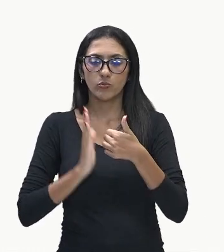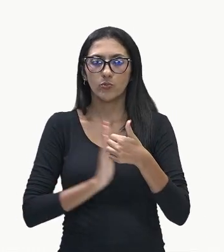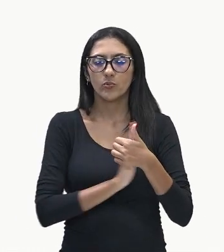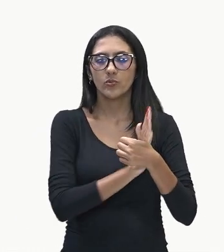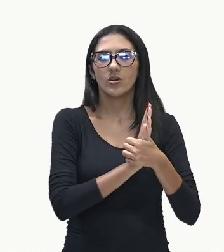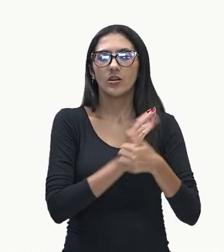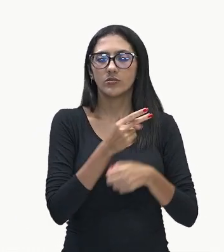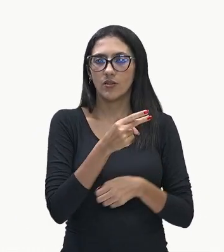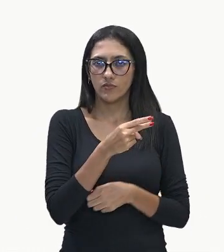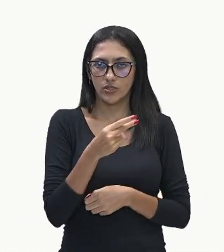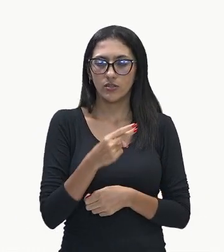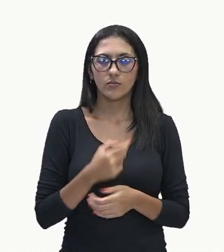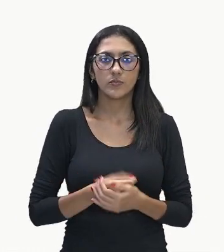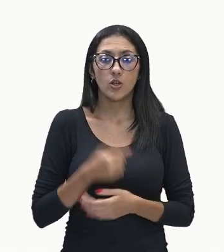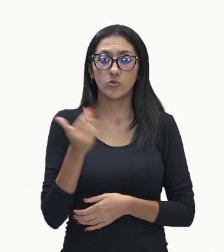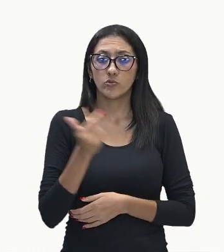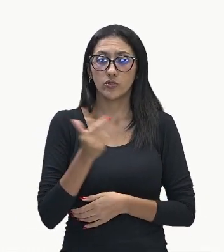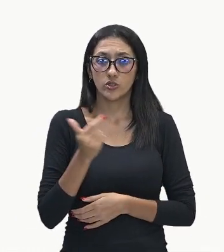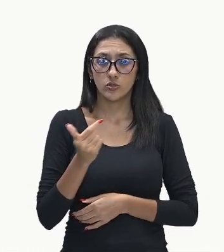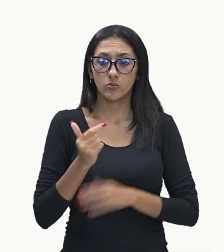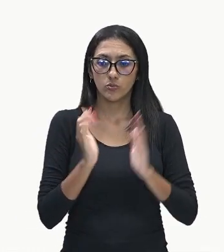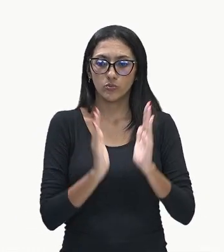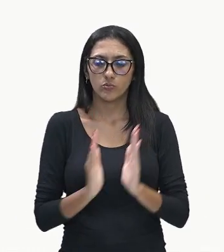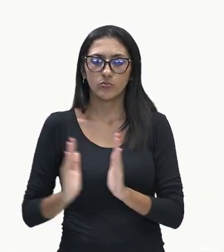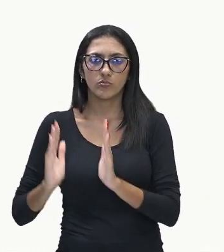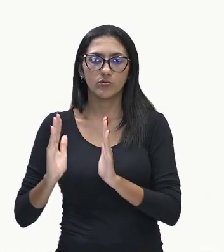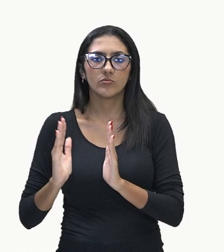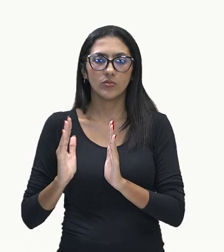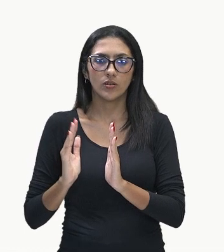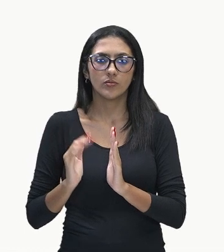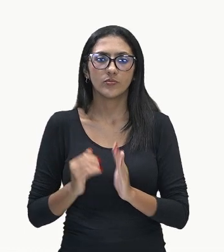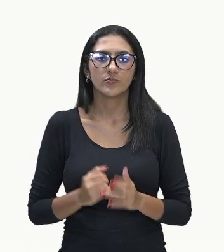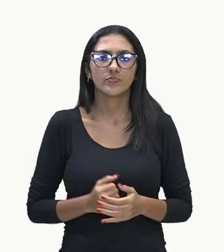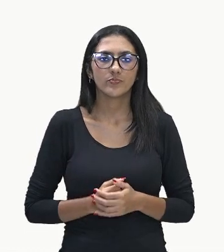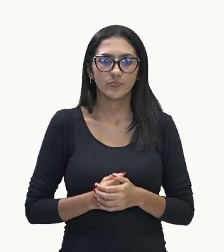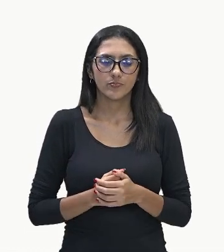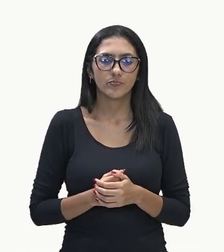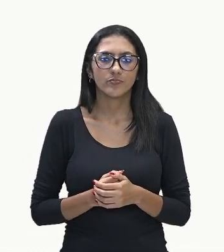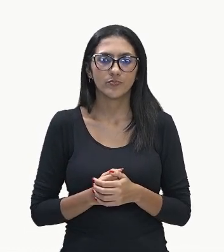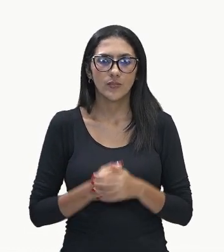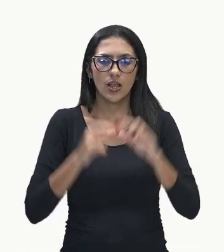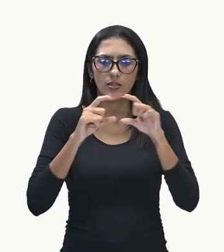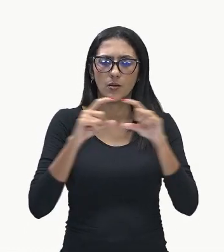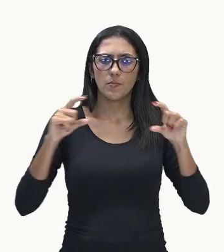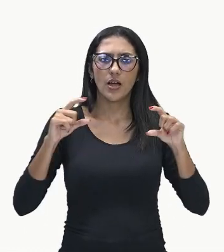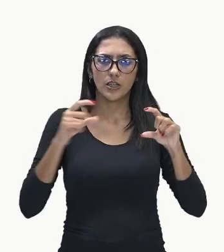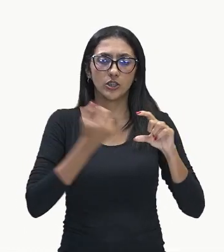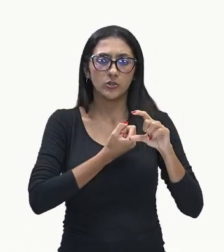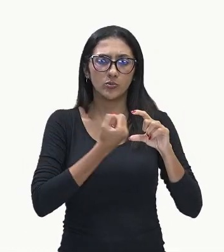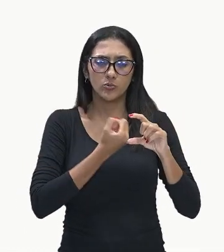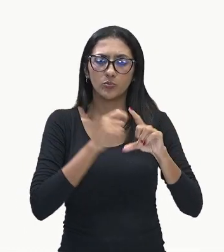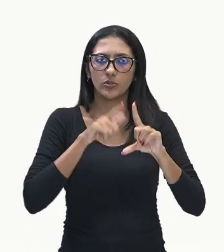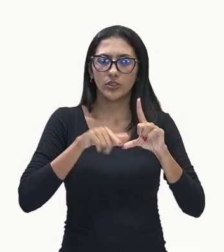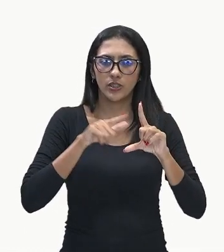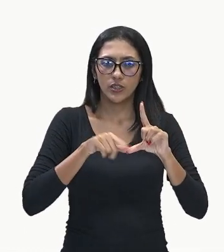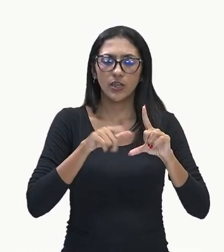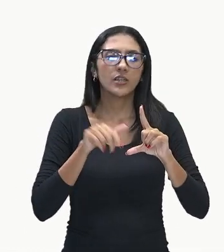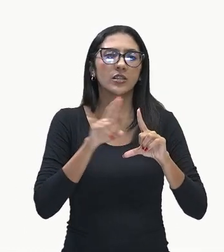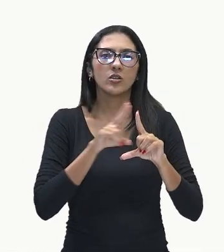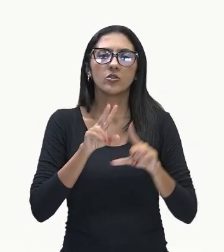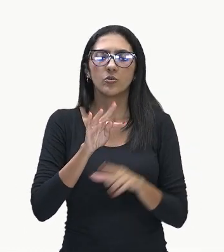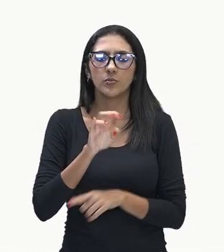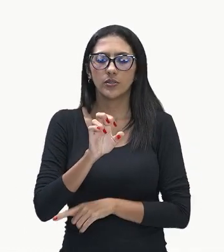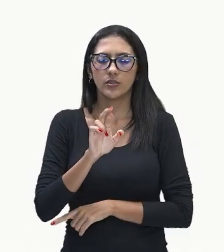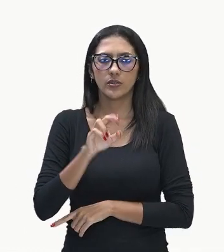que compõe a nossa equação é chamado de termo, ok? Para